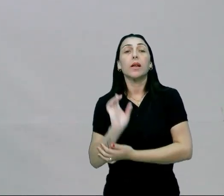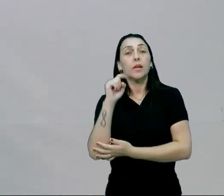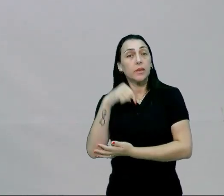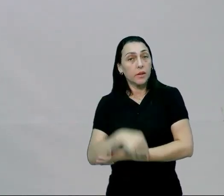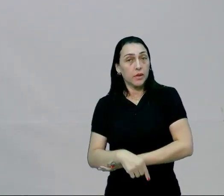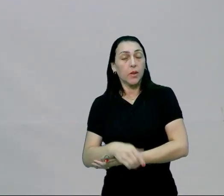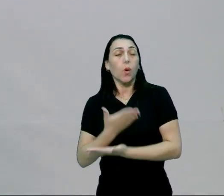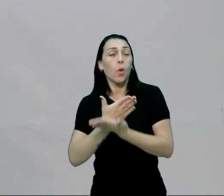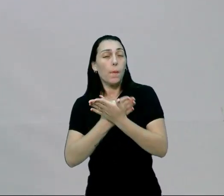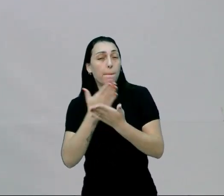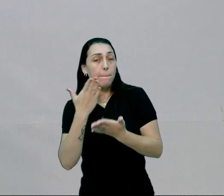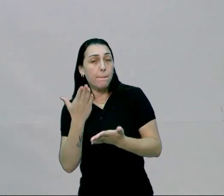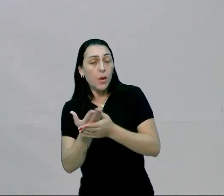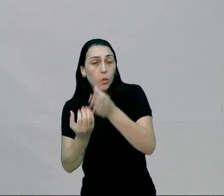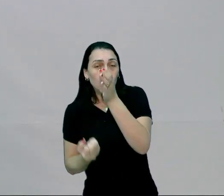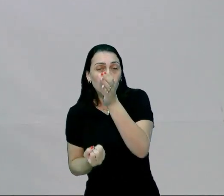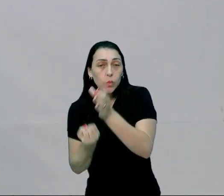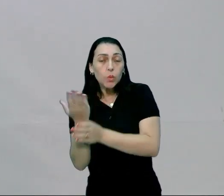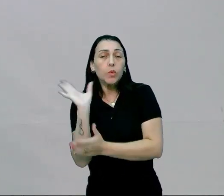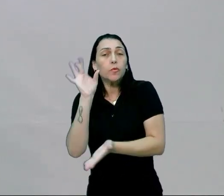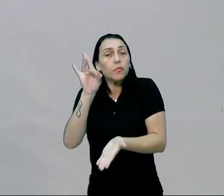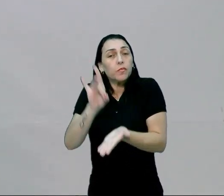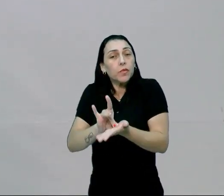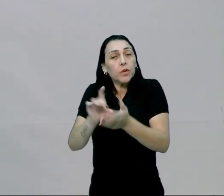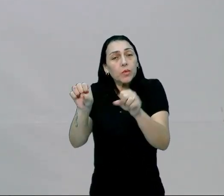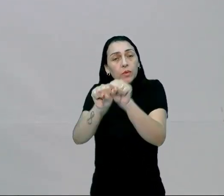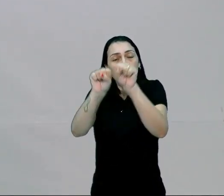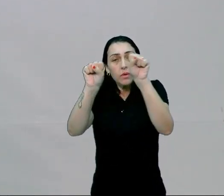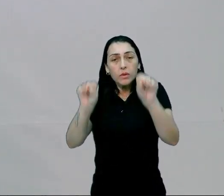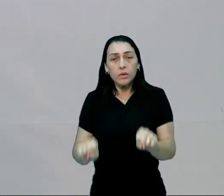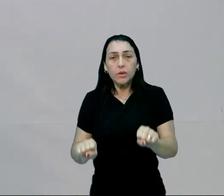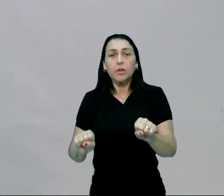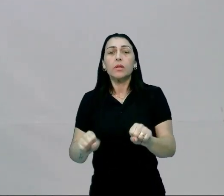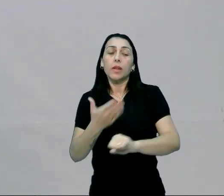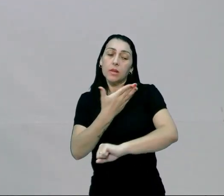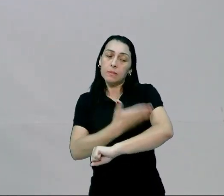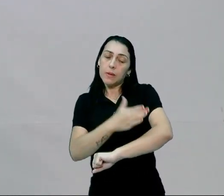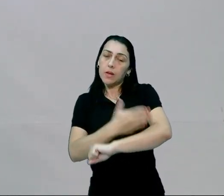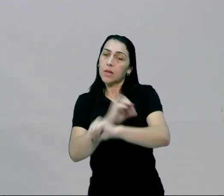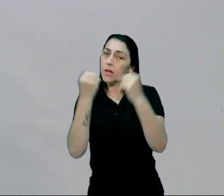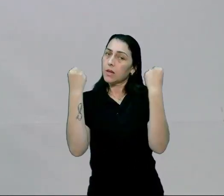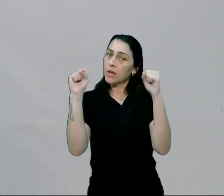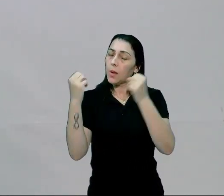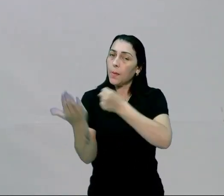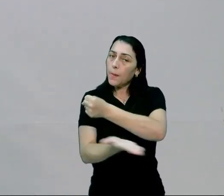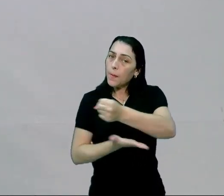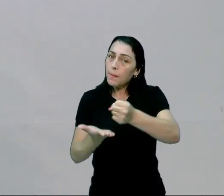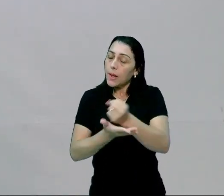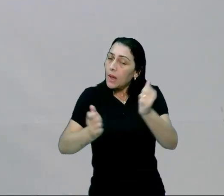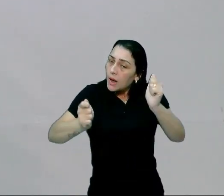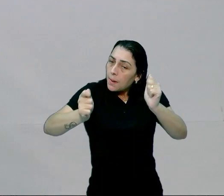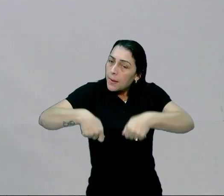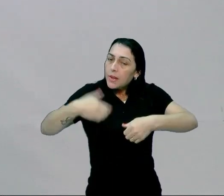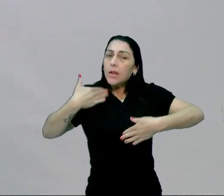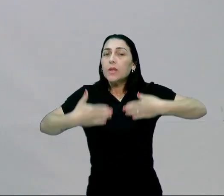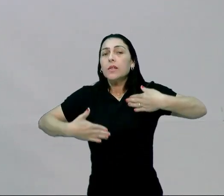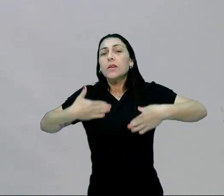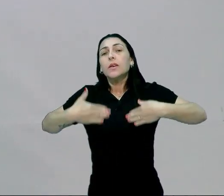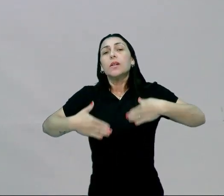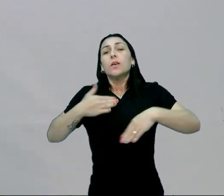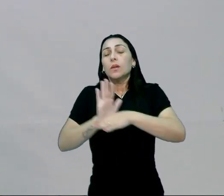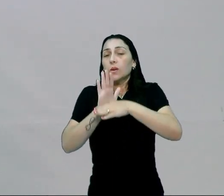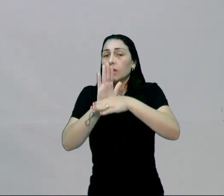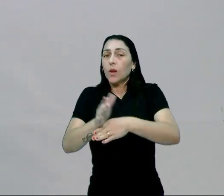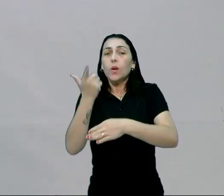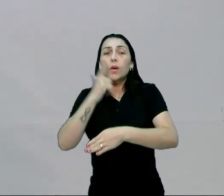Aqui começa o surgimento efetivo, uma sistematização das práticas esportivas com base na capacidade física, que são os atributos